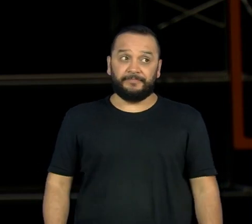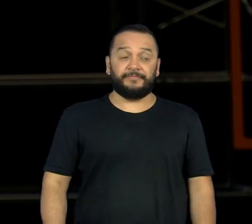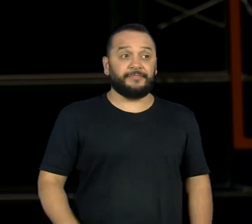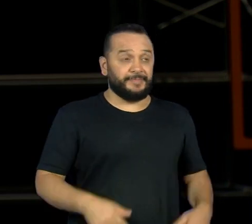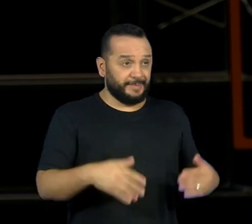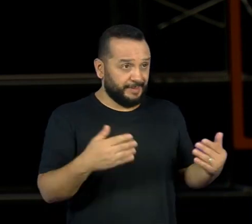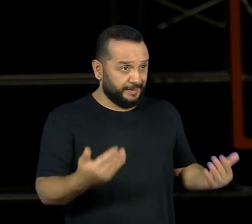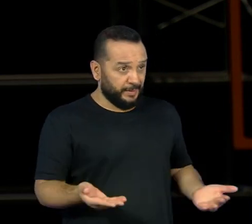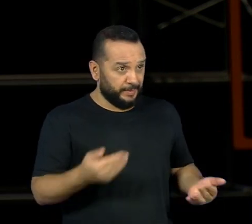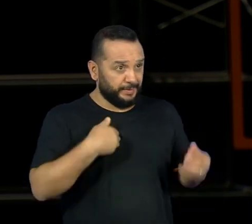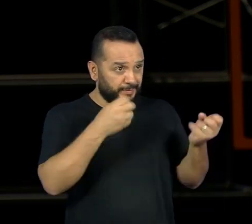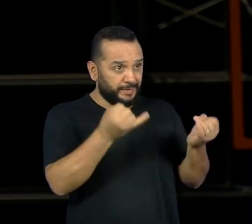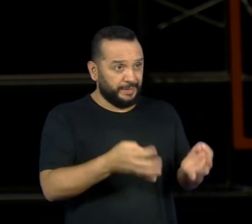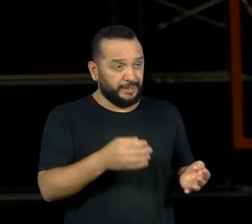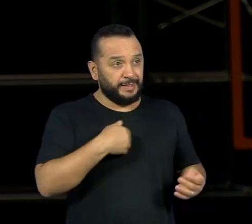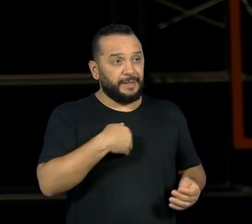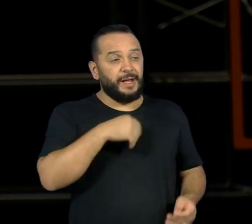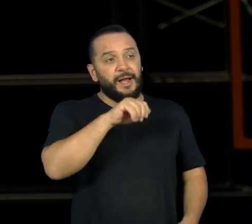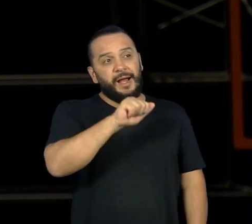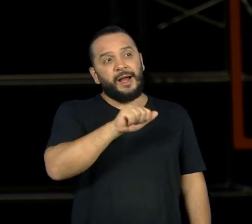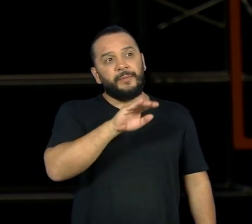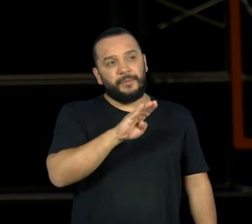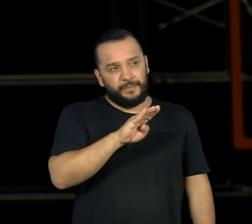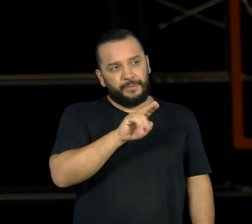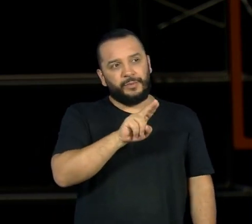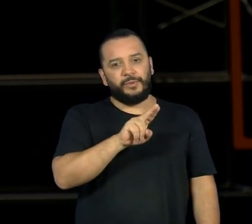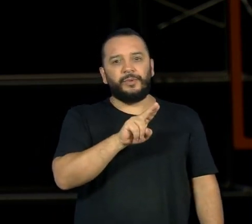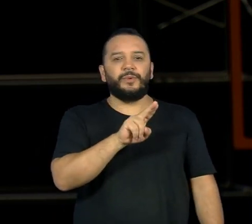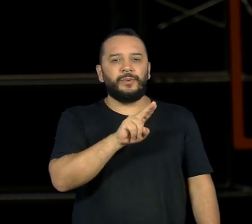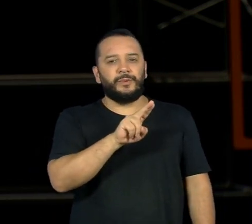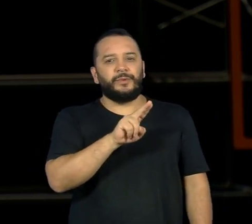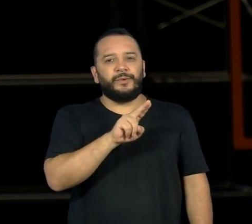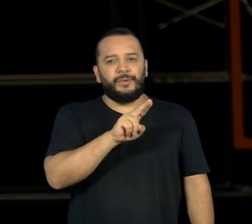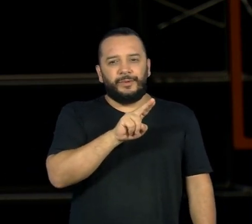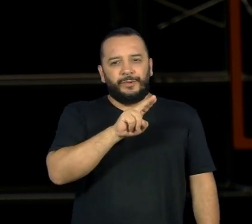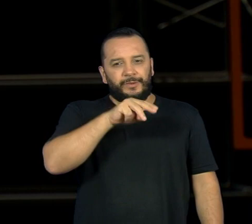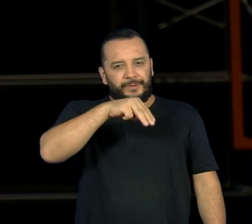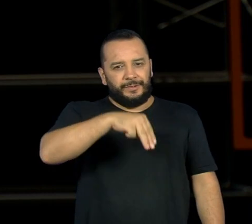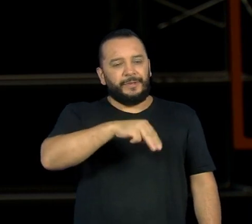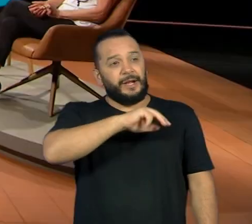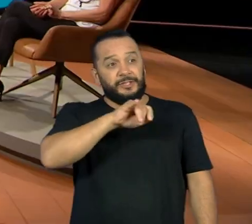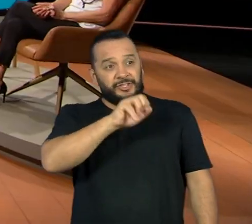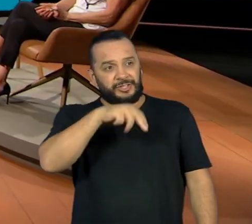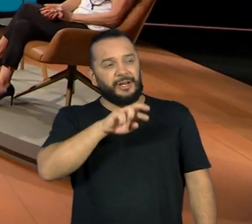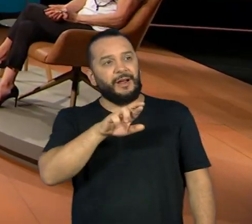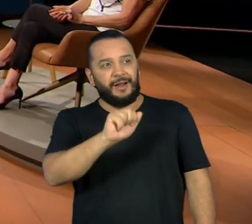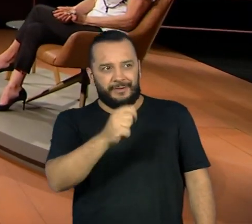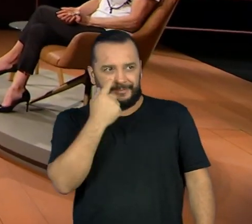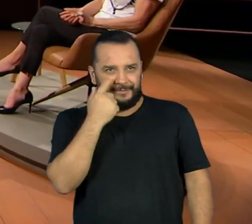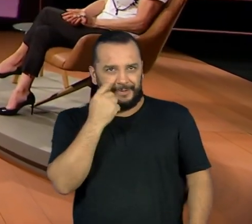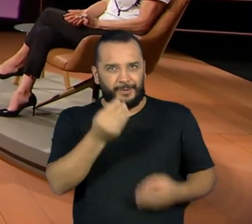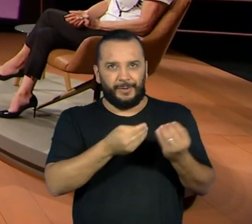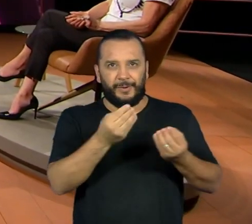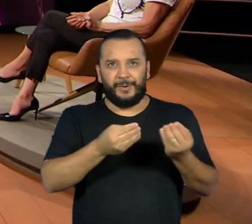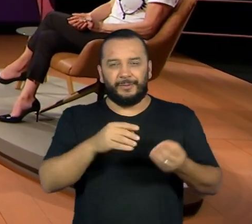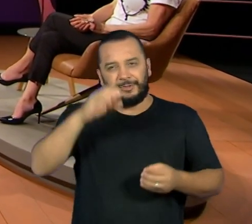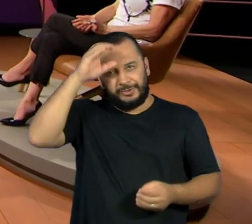quer dizer, já que estamos falando sobre o Abu, o tio Tó, a gente preparou um quadro sobre ele, olha só.